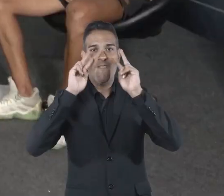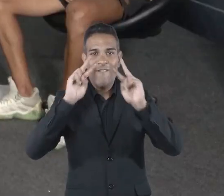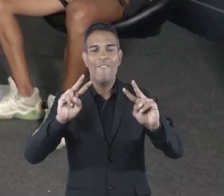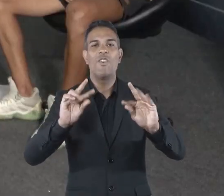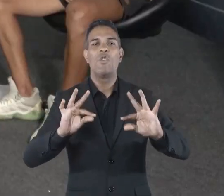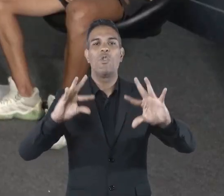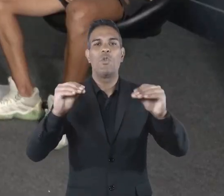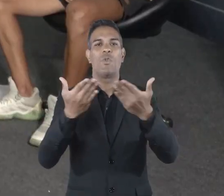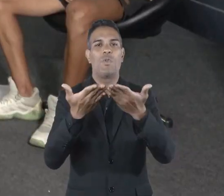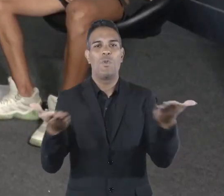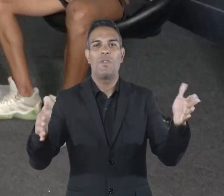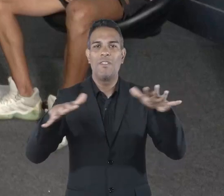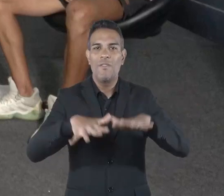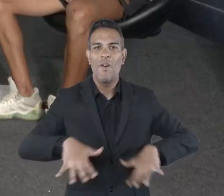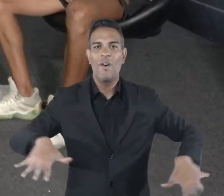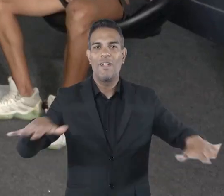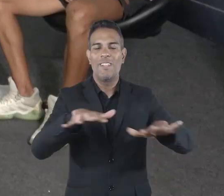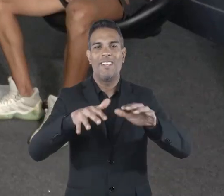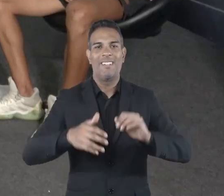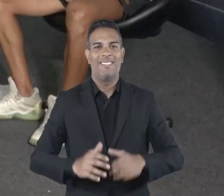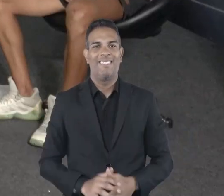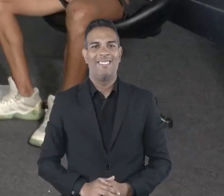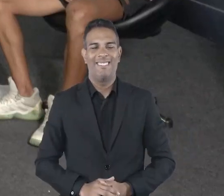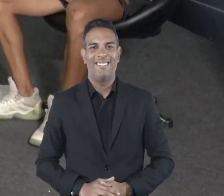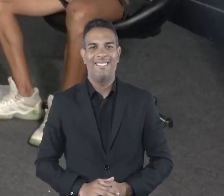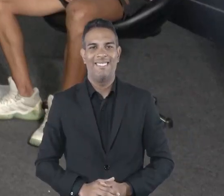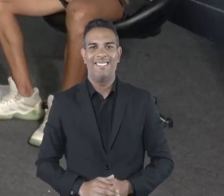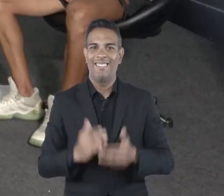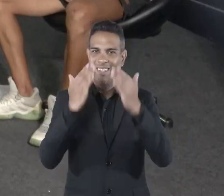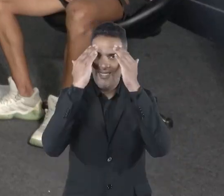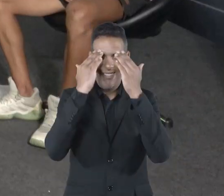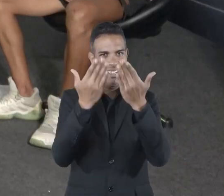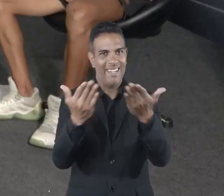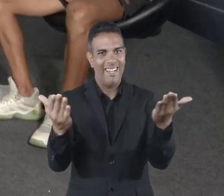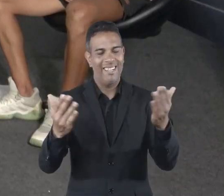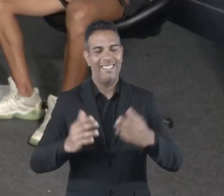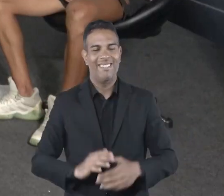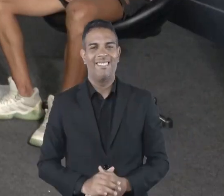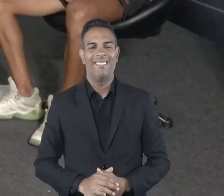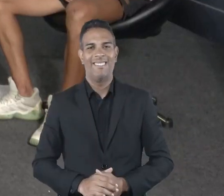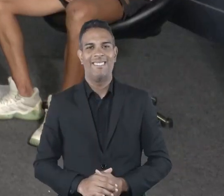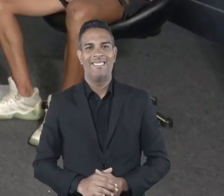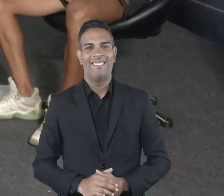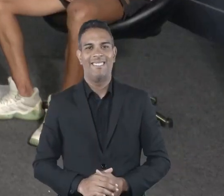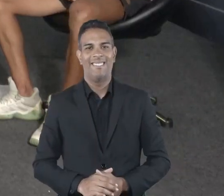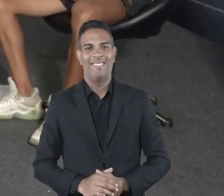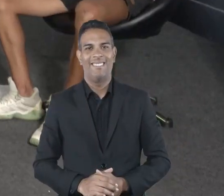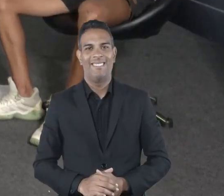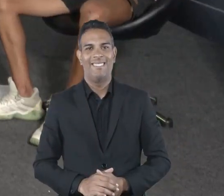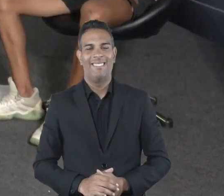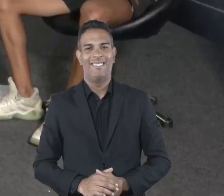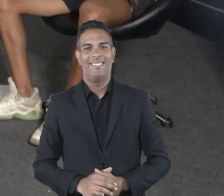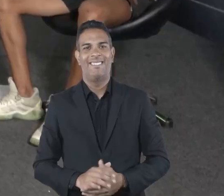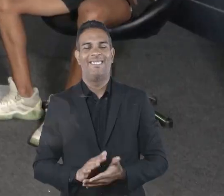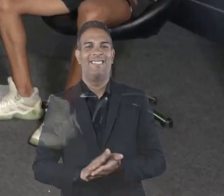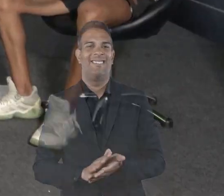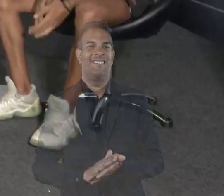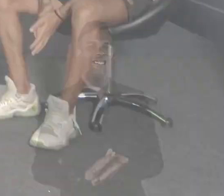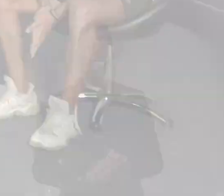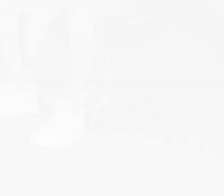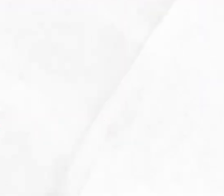Sem Fronteiras tem essa missão de dar visibilidade, dar voz ao ecossistema. Muito